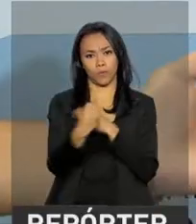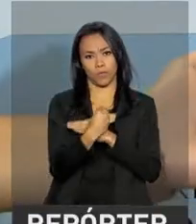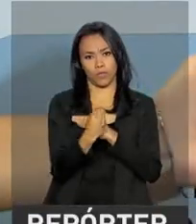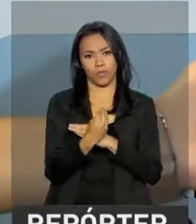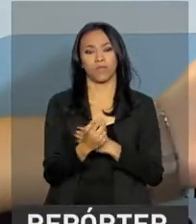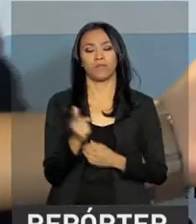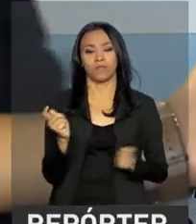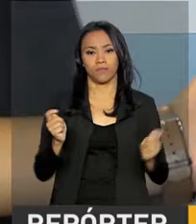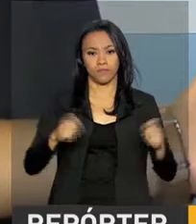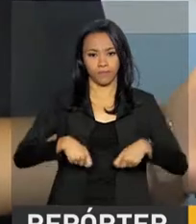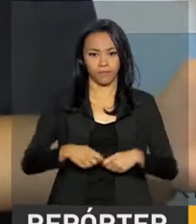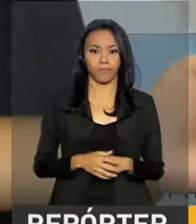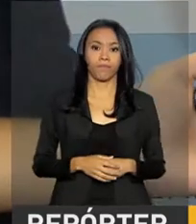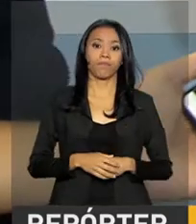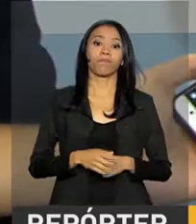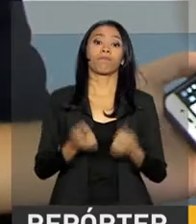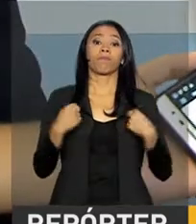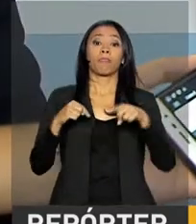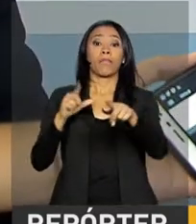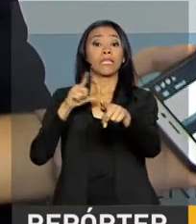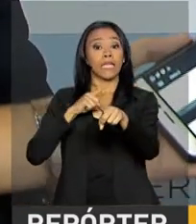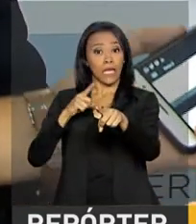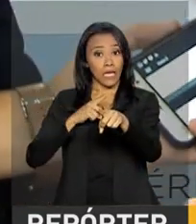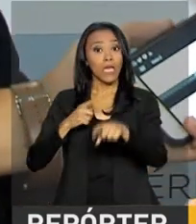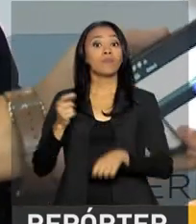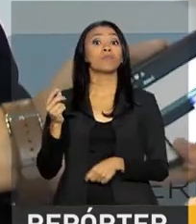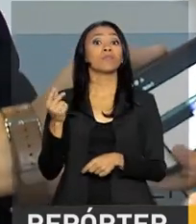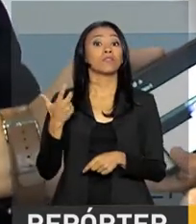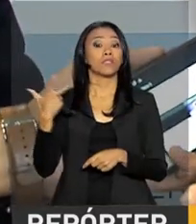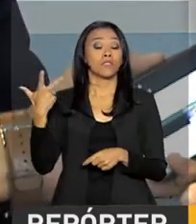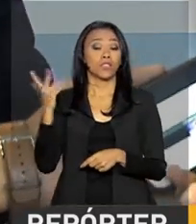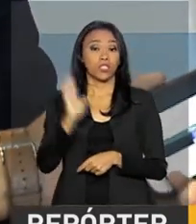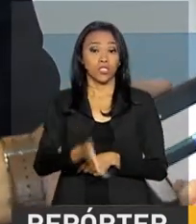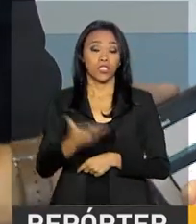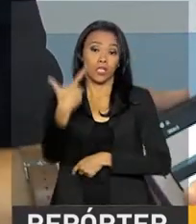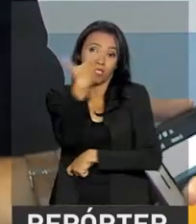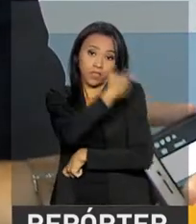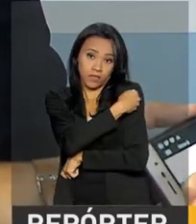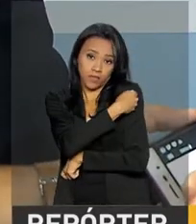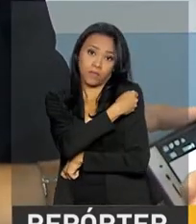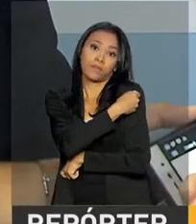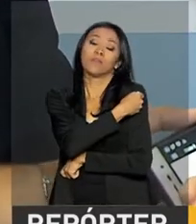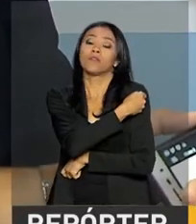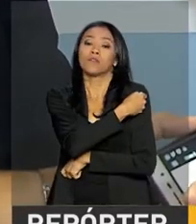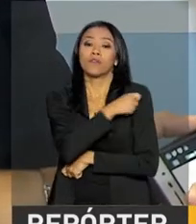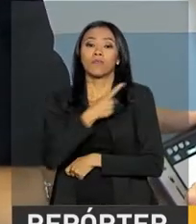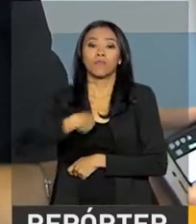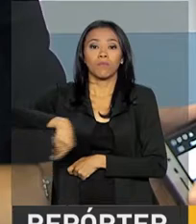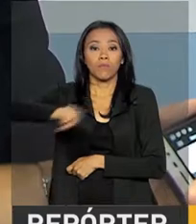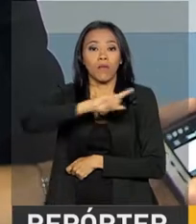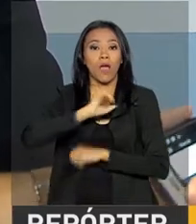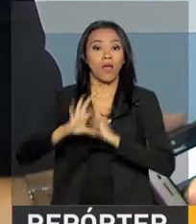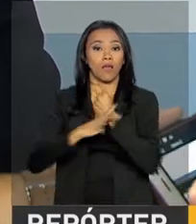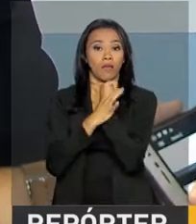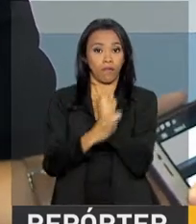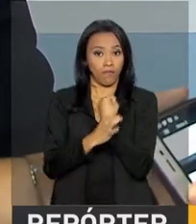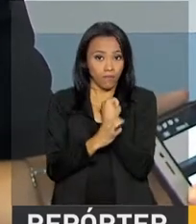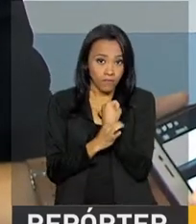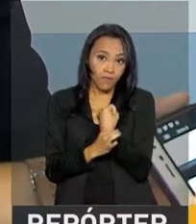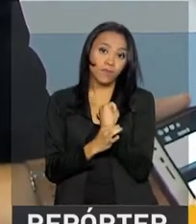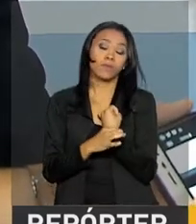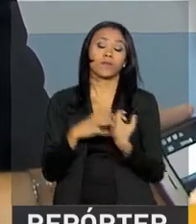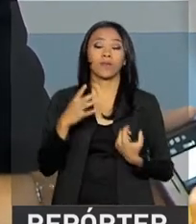temos um estoque estratégico suficientes de vacinas já produzidas para garantir a vacinação